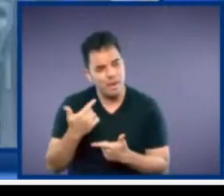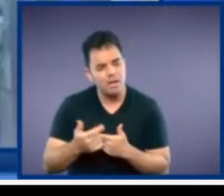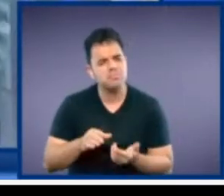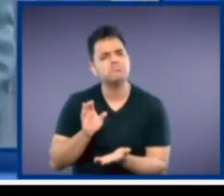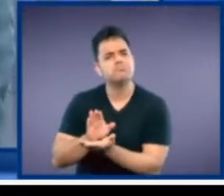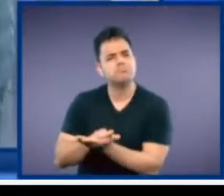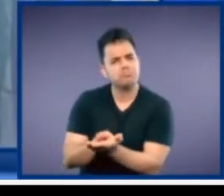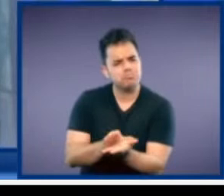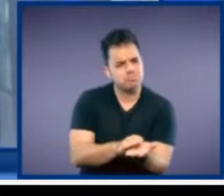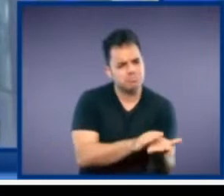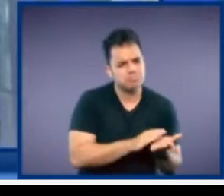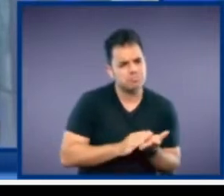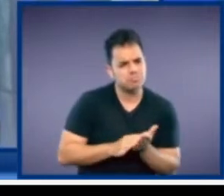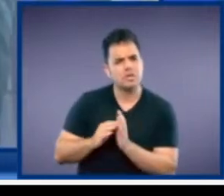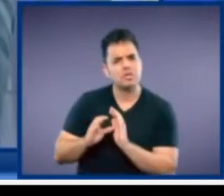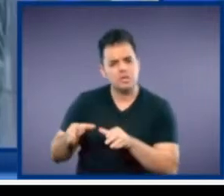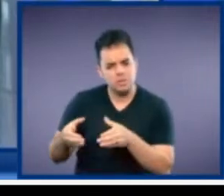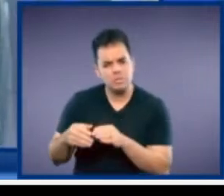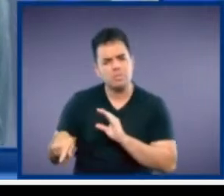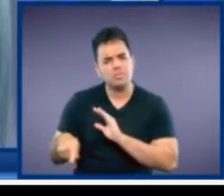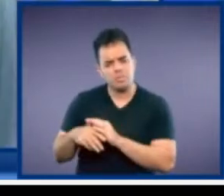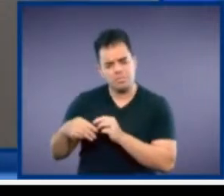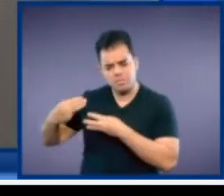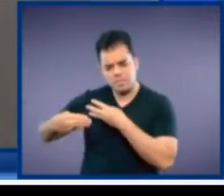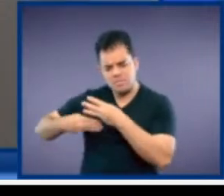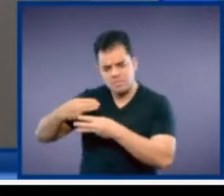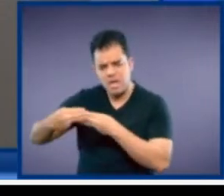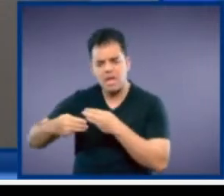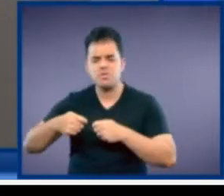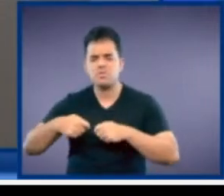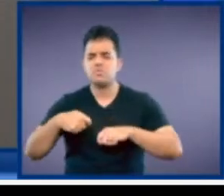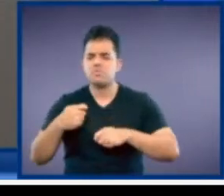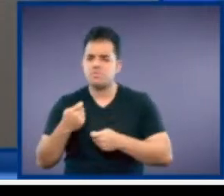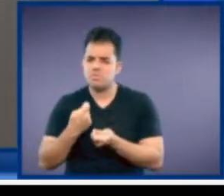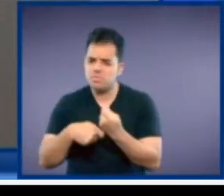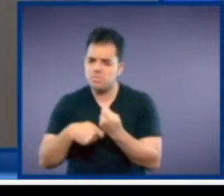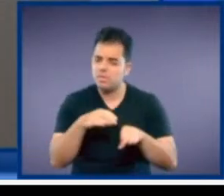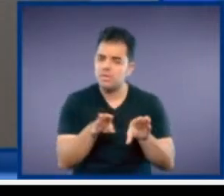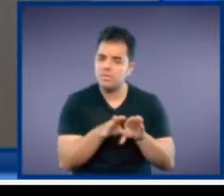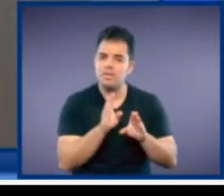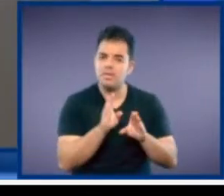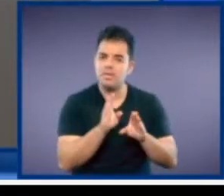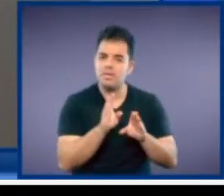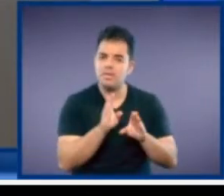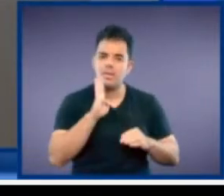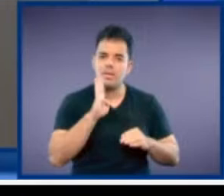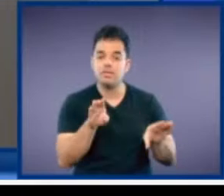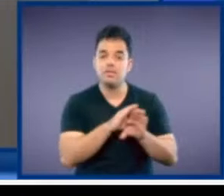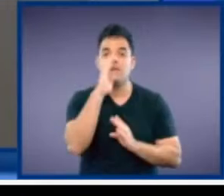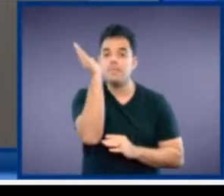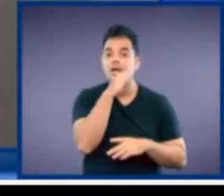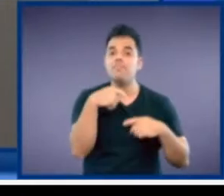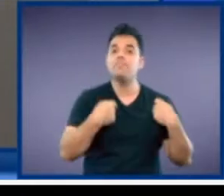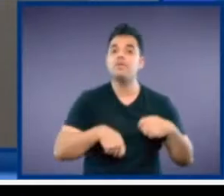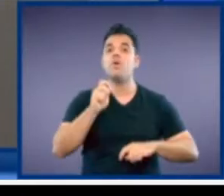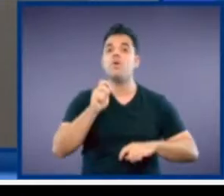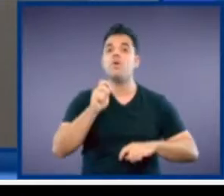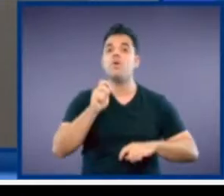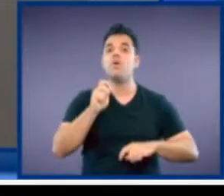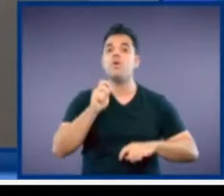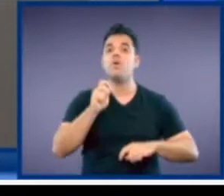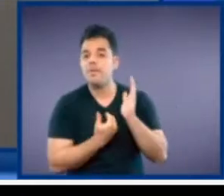parabéns a toda a equipe aí do Ministério da Economia, do BNDES, que tiveram envolvidas. O que o Brasil precisa é